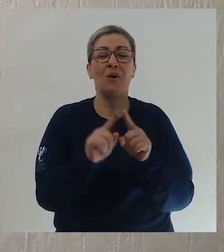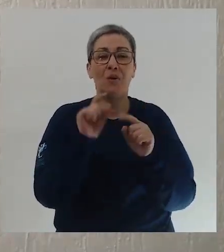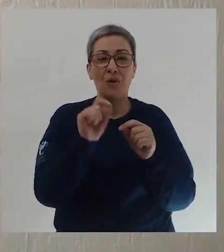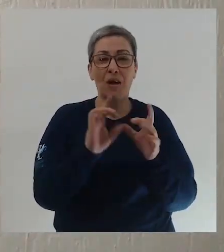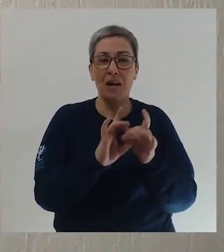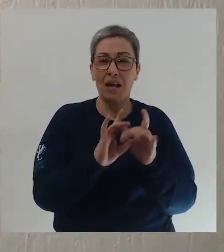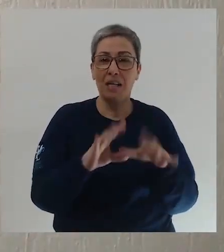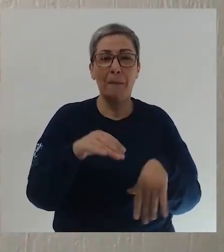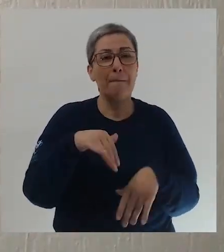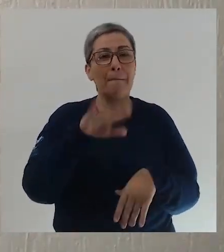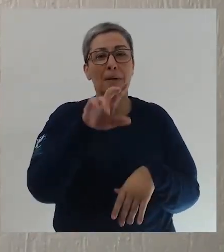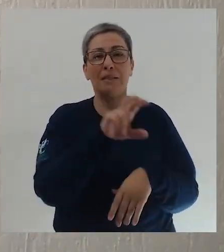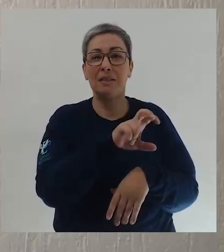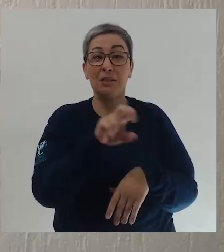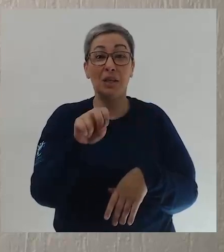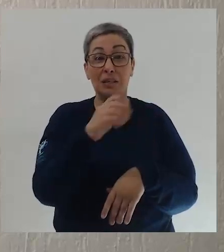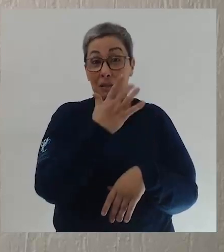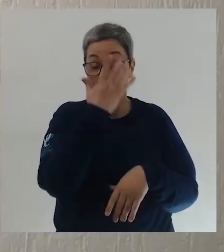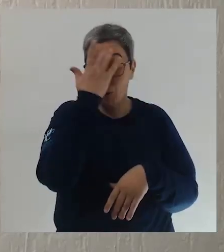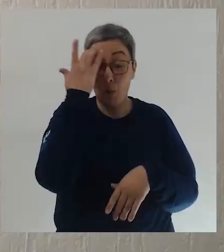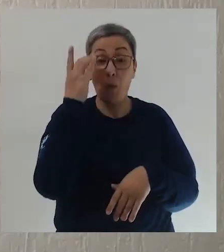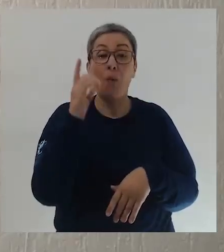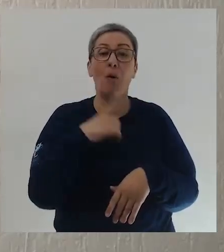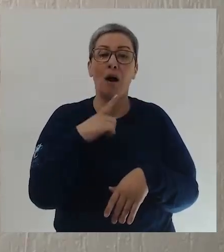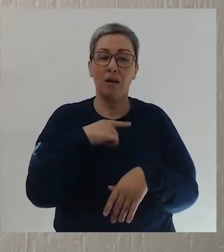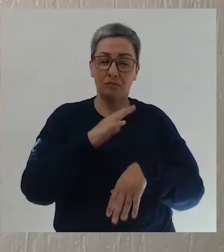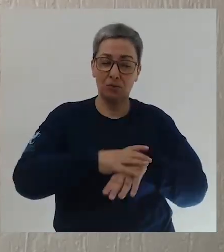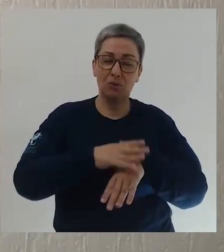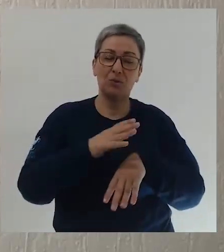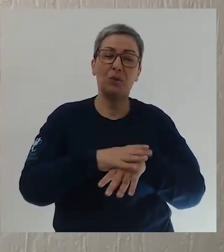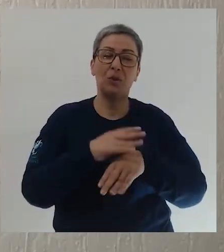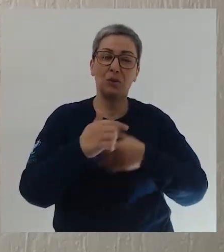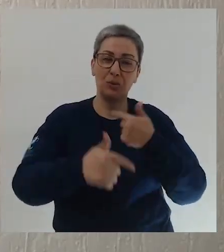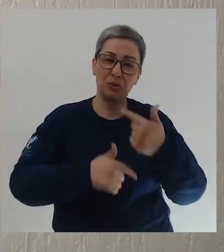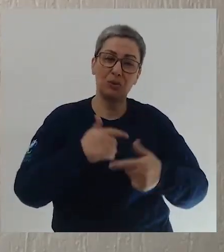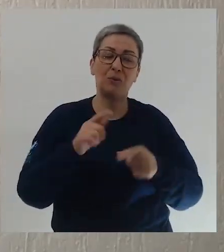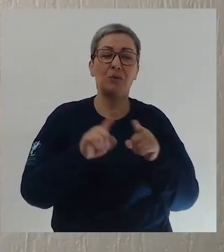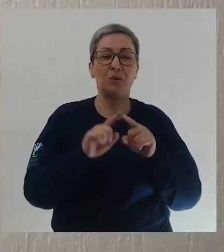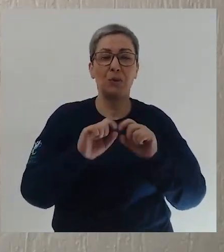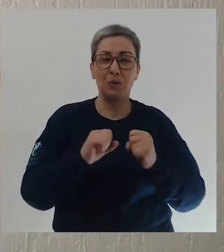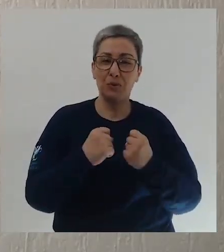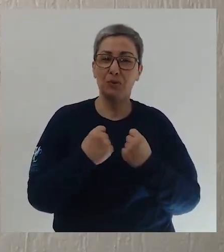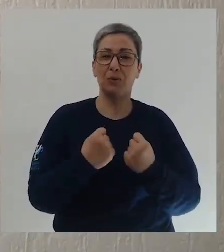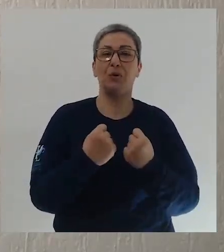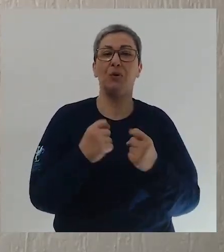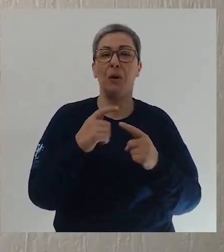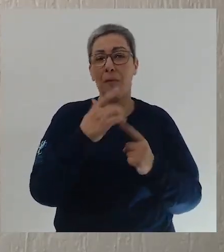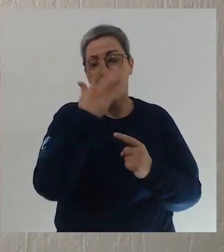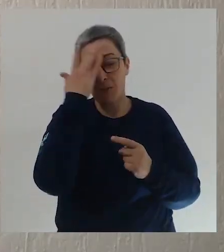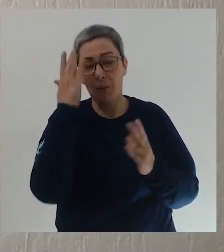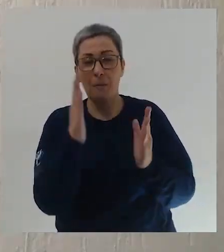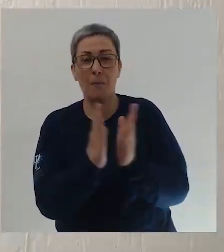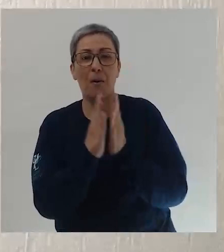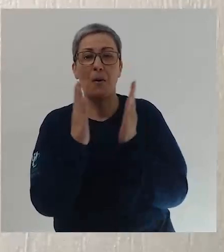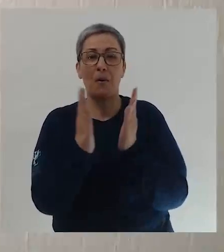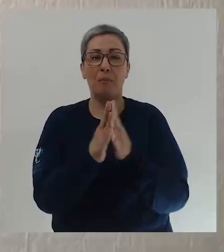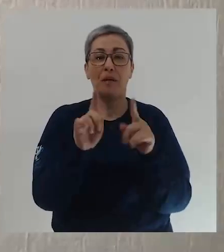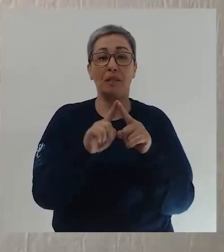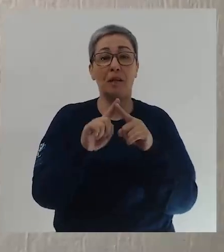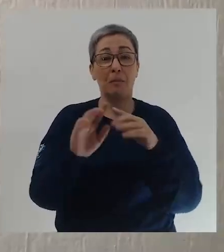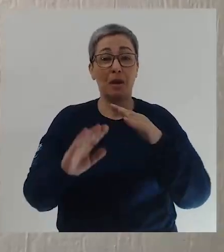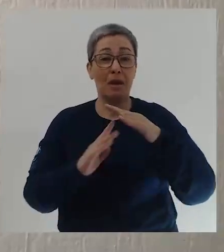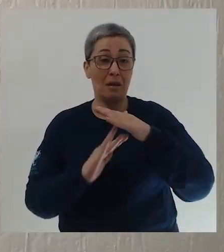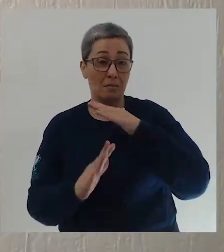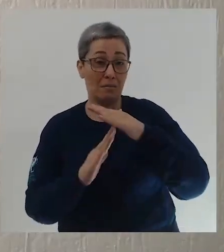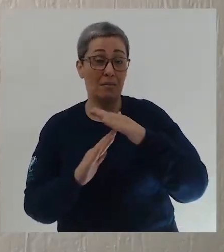escravos, tendo libertado mais de 500 pessoas e realizado ações também na defesa de pessoas pobres,